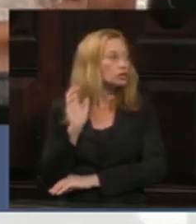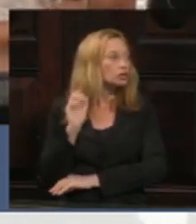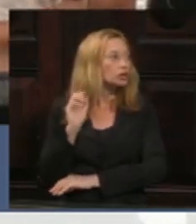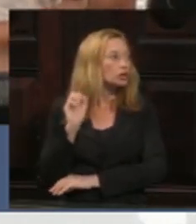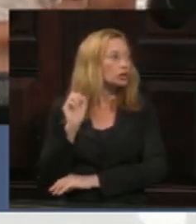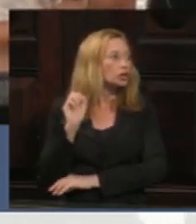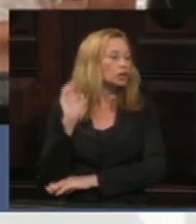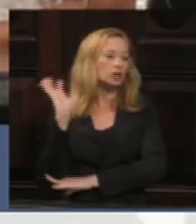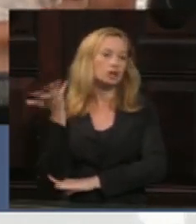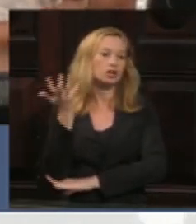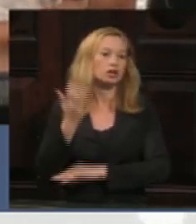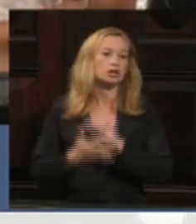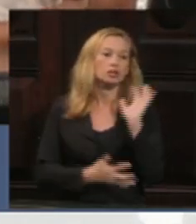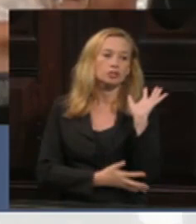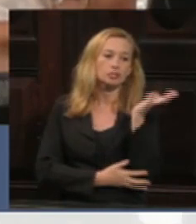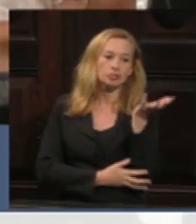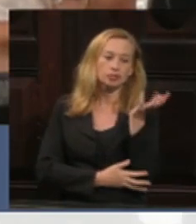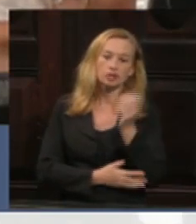Deputado